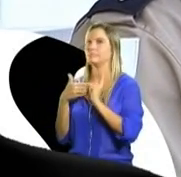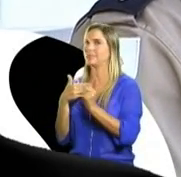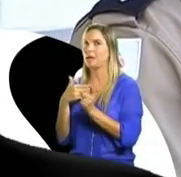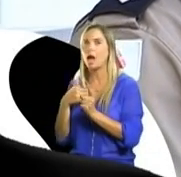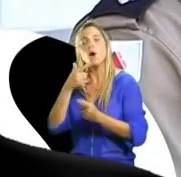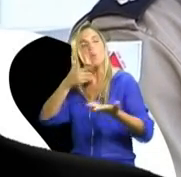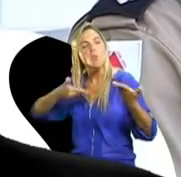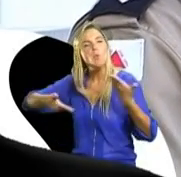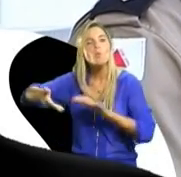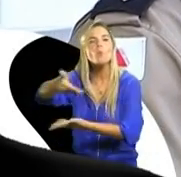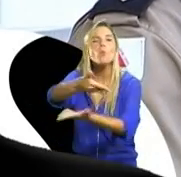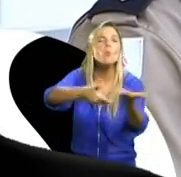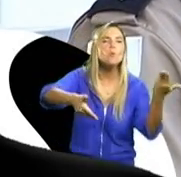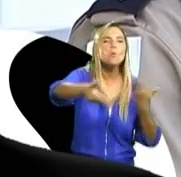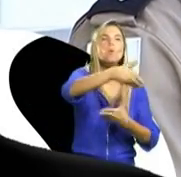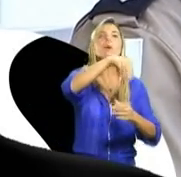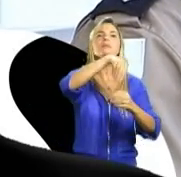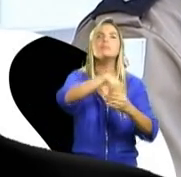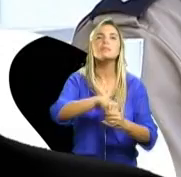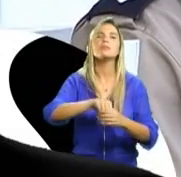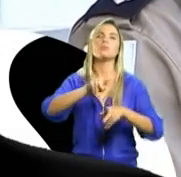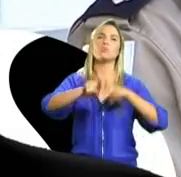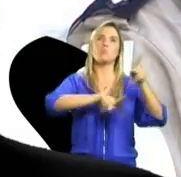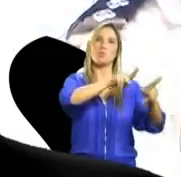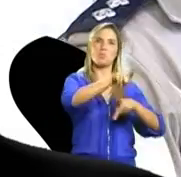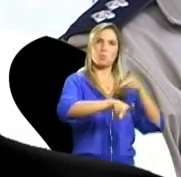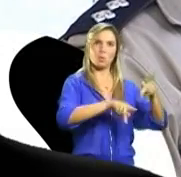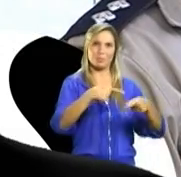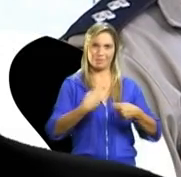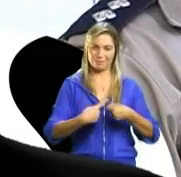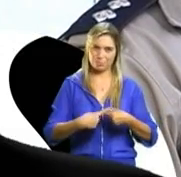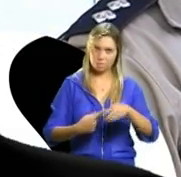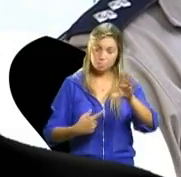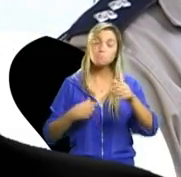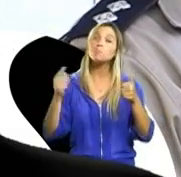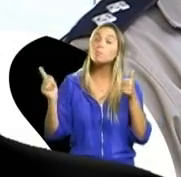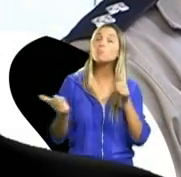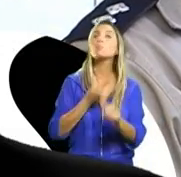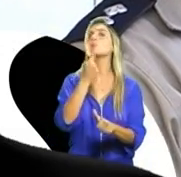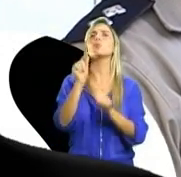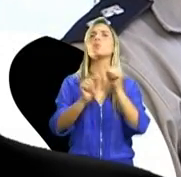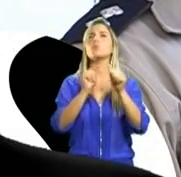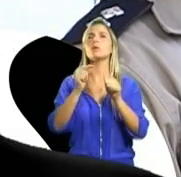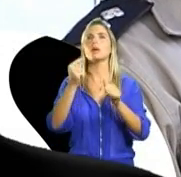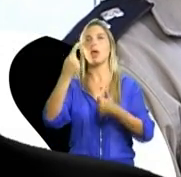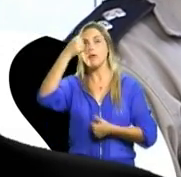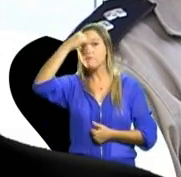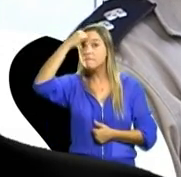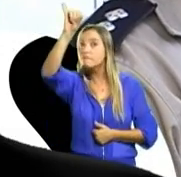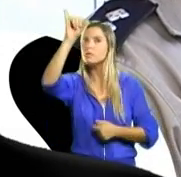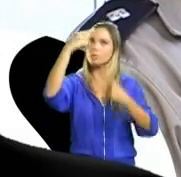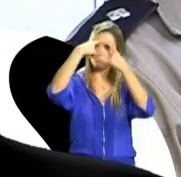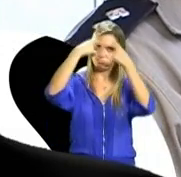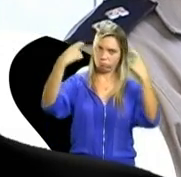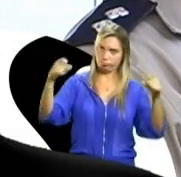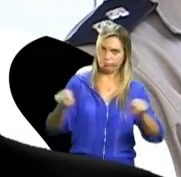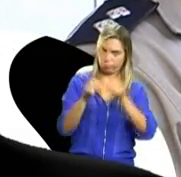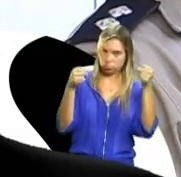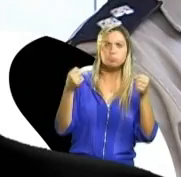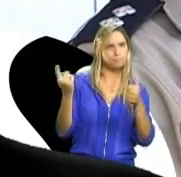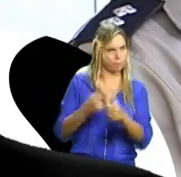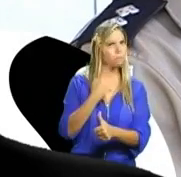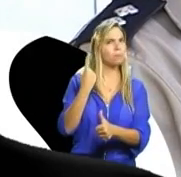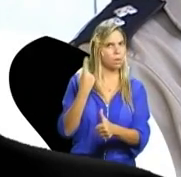conjunto com a comunidade e cada vez mais isso tem se tornado forte. O primeiro objetivo é a prevenção da criminalidade, né,